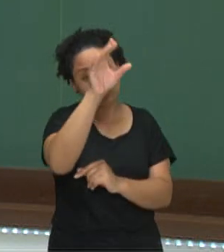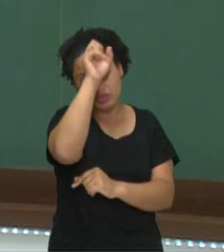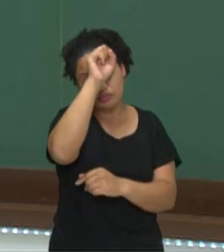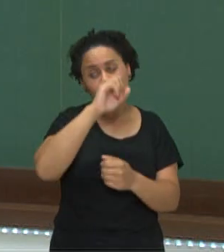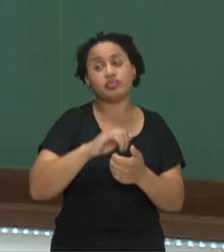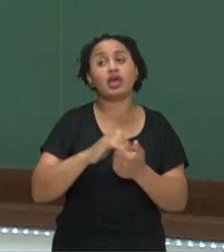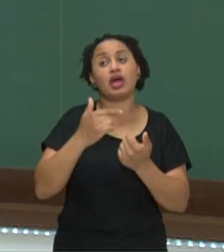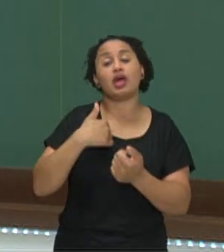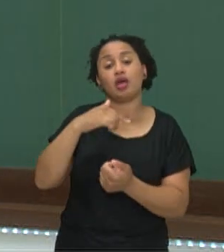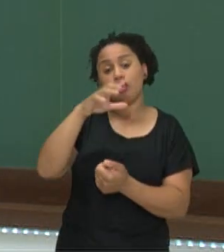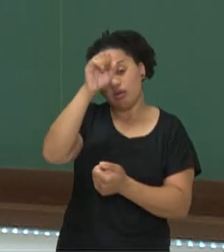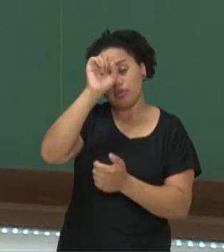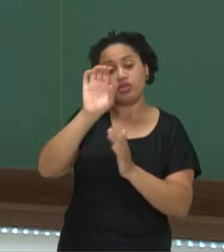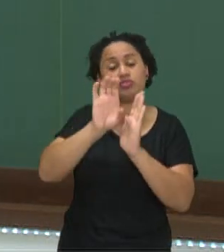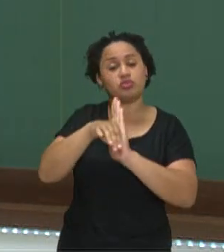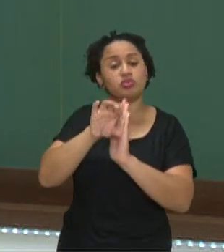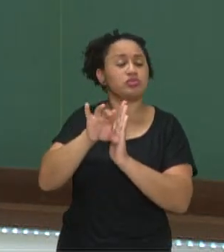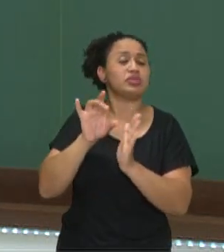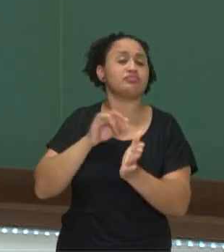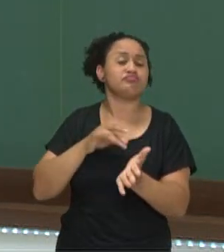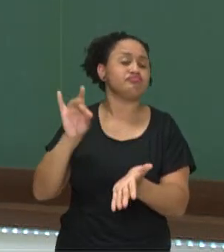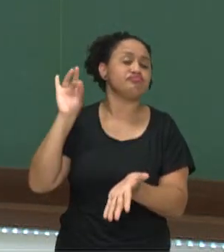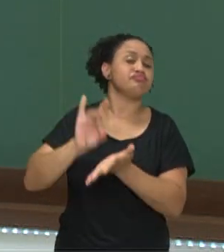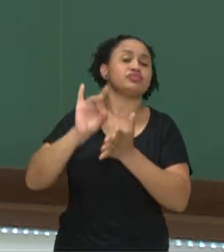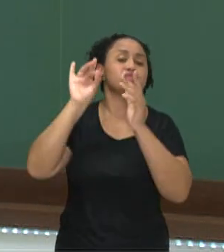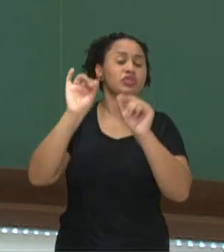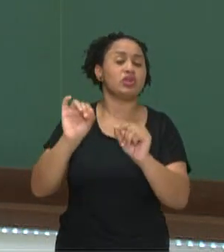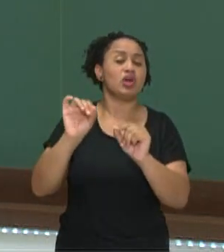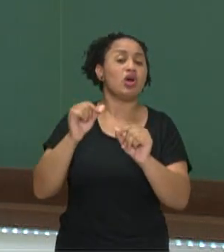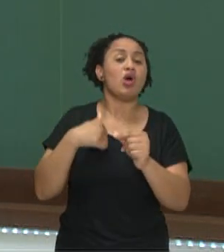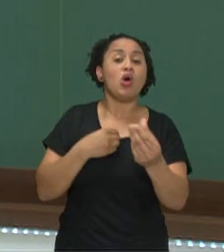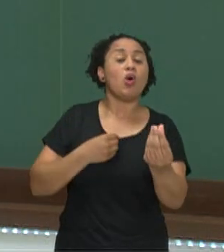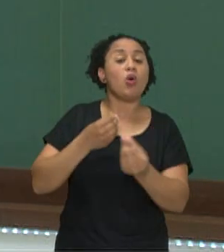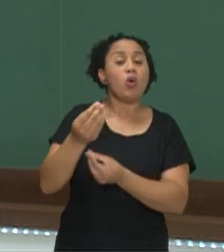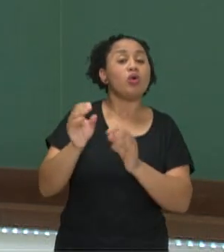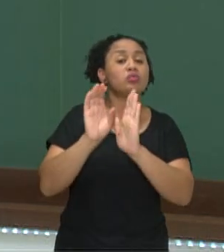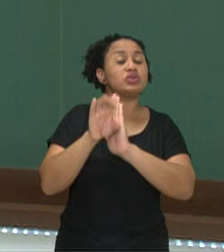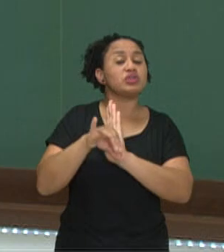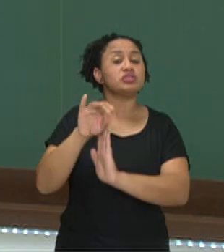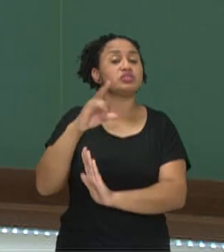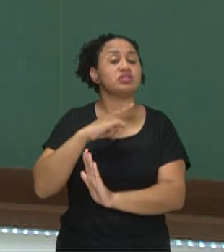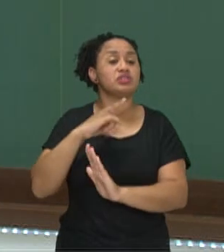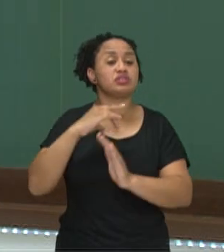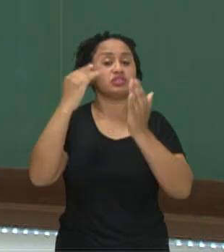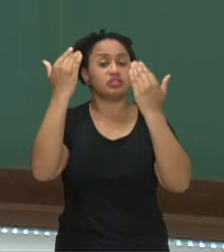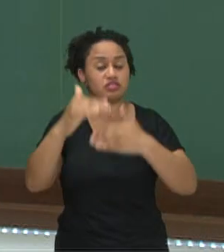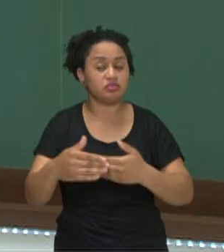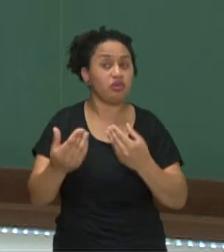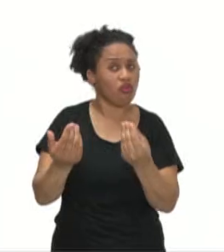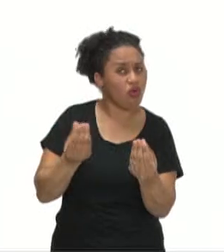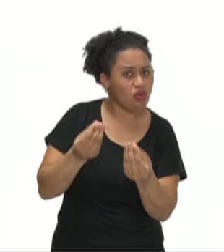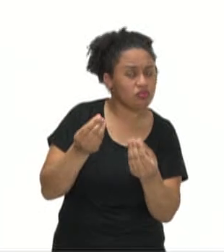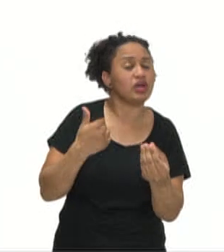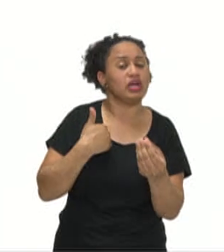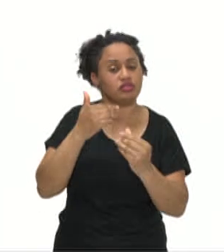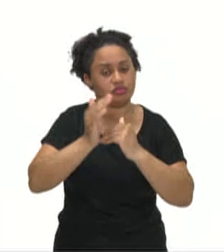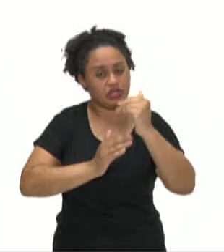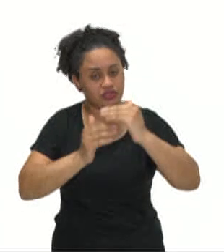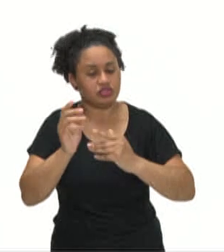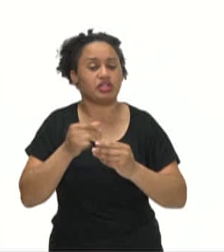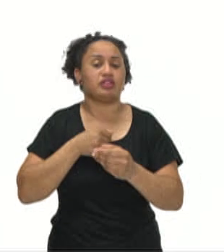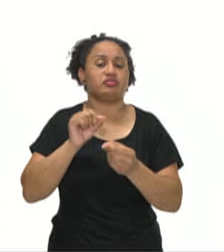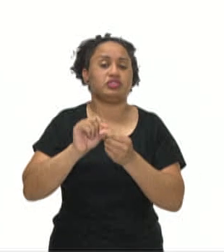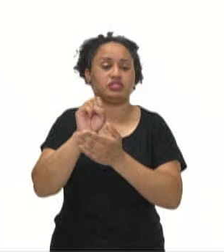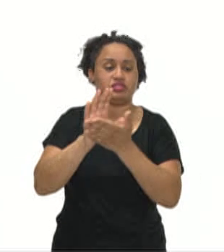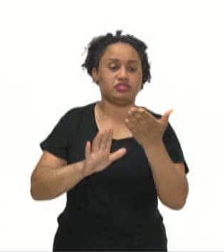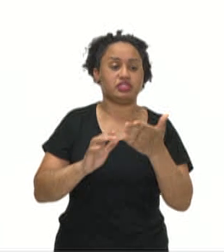conceito de absolutismo. Como que esse conceito aparece nas provas? Vou praticar fazendo exercícios, né? Então, aprendi o conceito